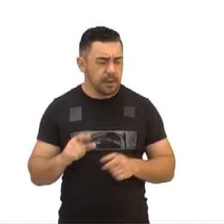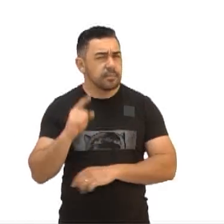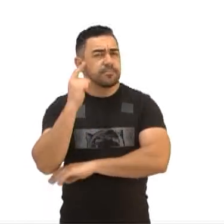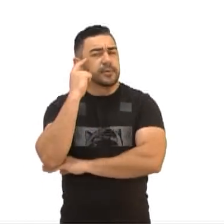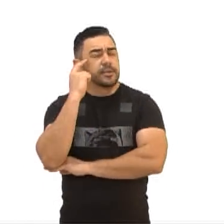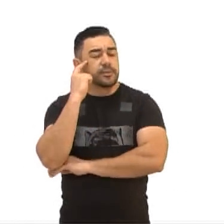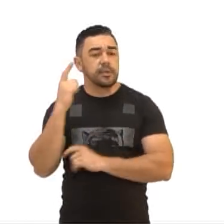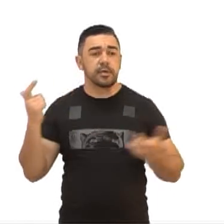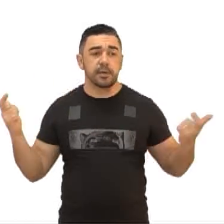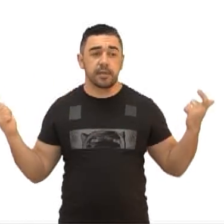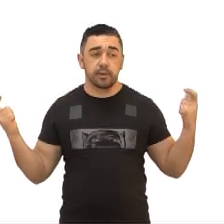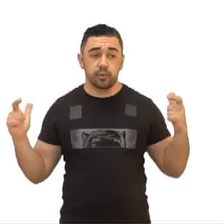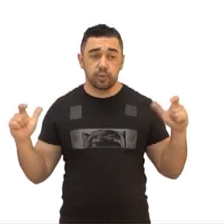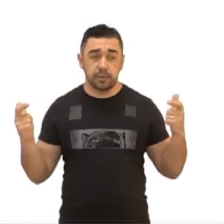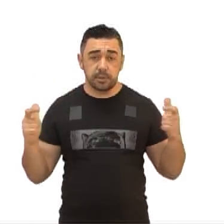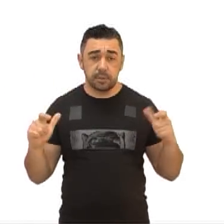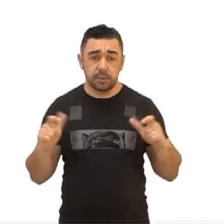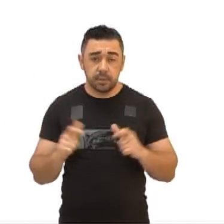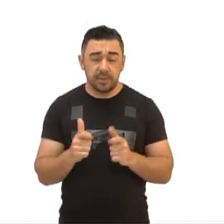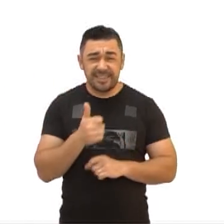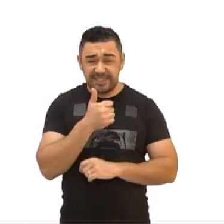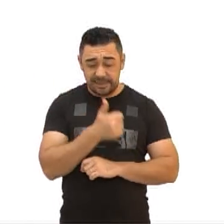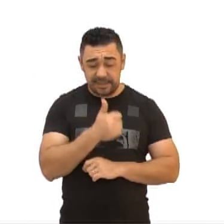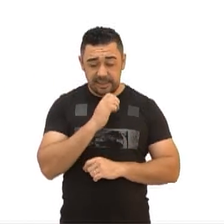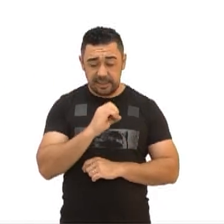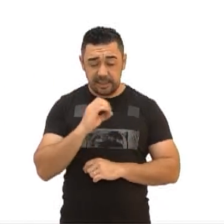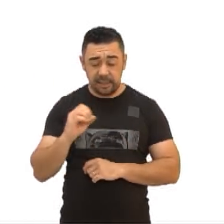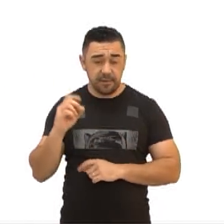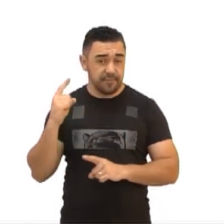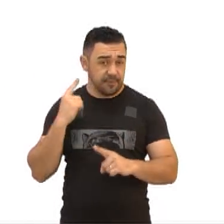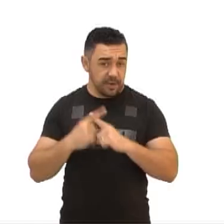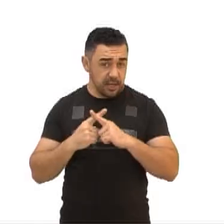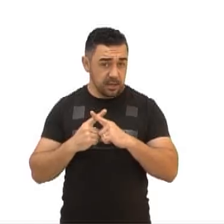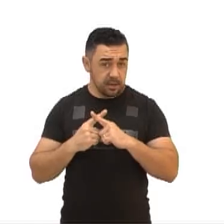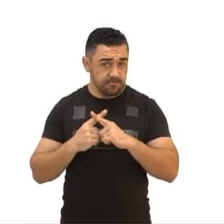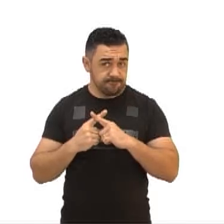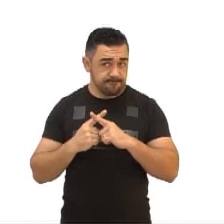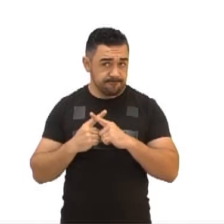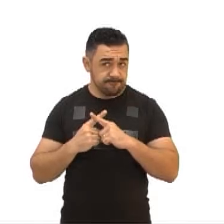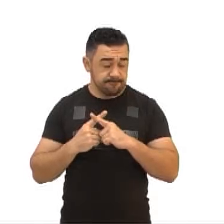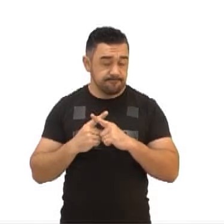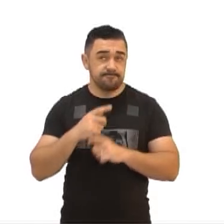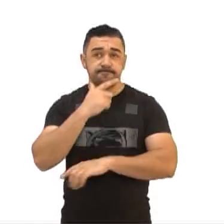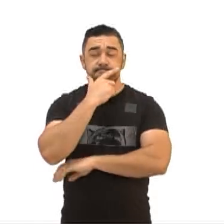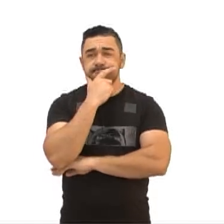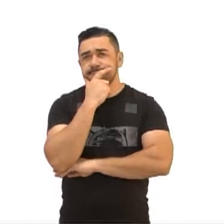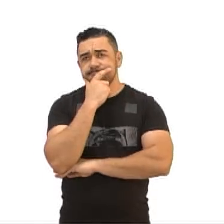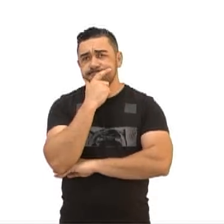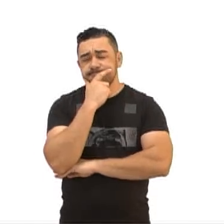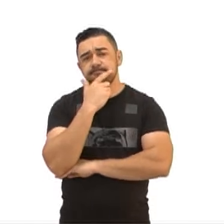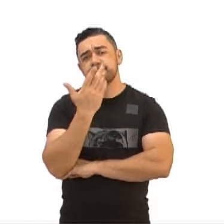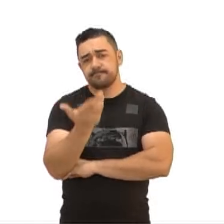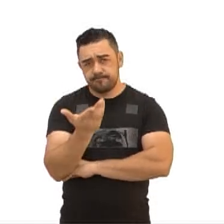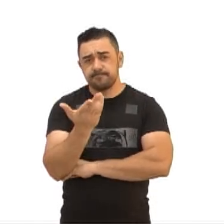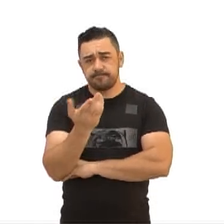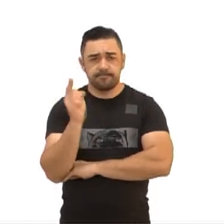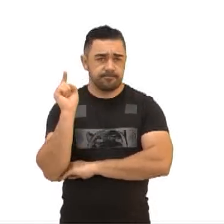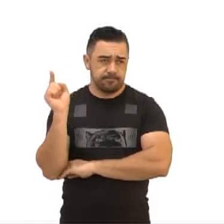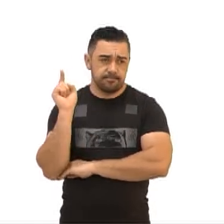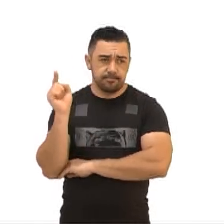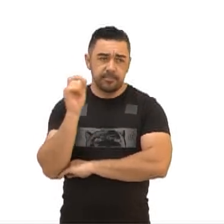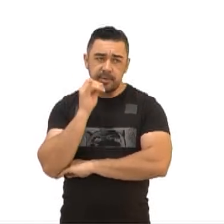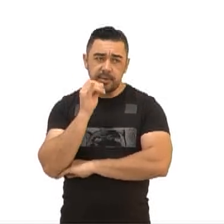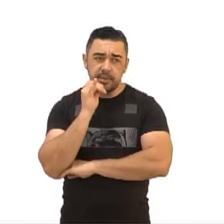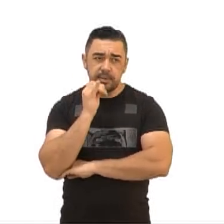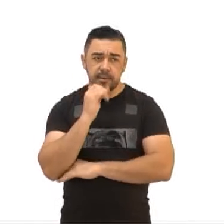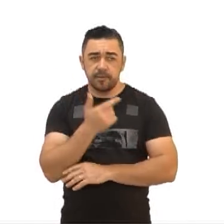resolveu reduzir o tamanho da quadra em 100 vezes. 100 vezes. Como a quadra tem essas medidas aqui,